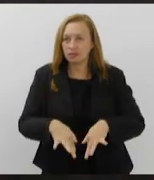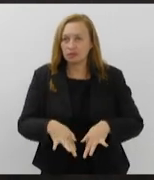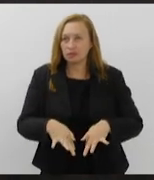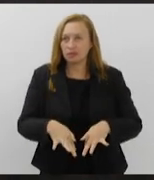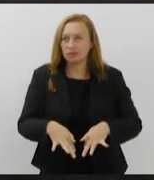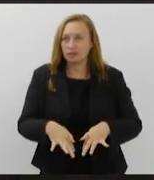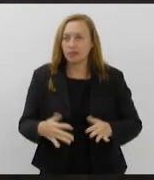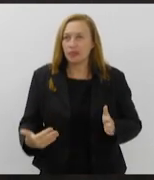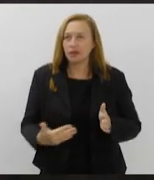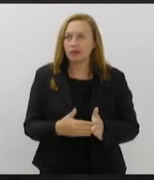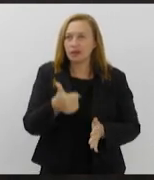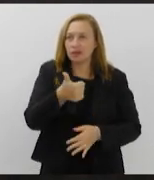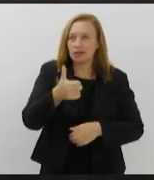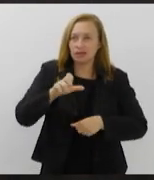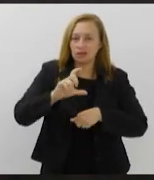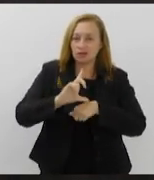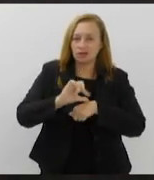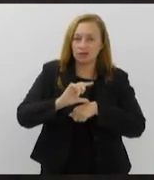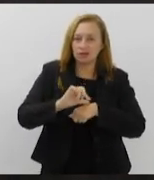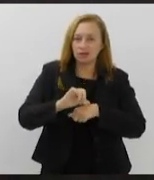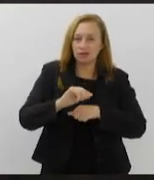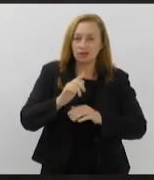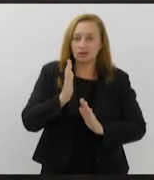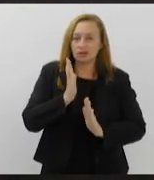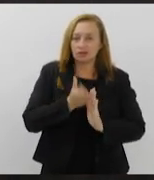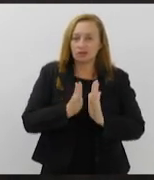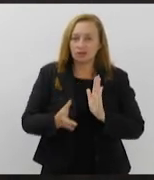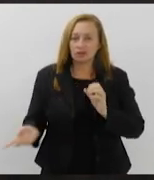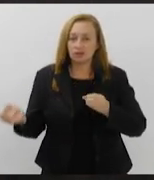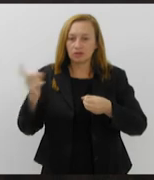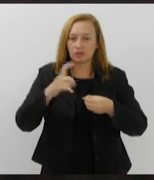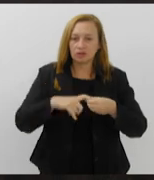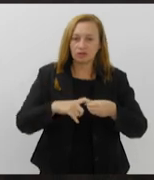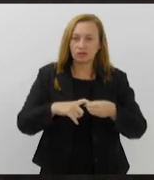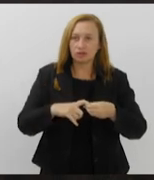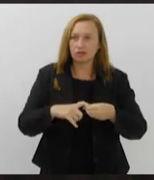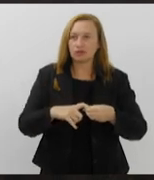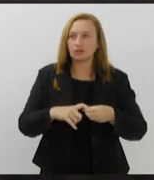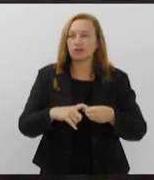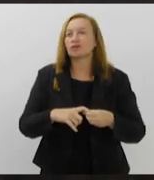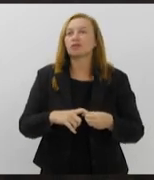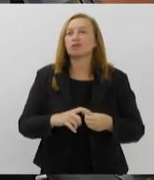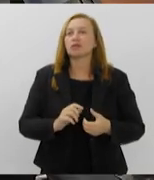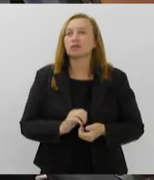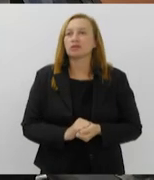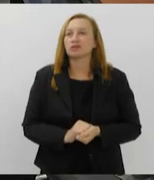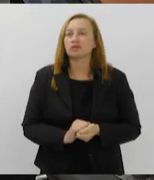até às 15 horas, quando retornaremos com a ordem do dia. Está suspensa a sessão.